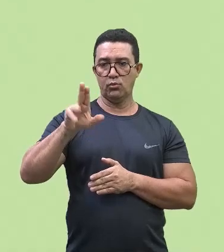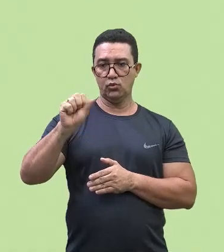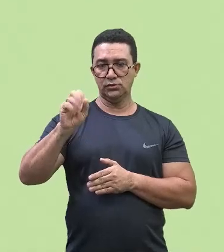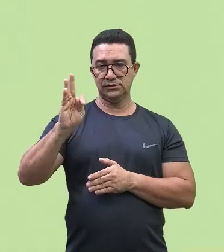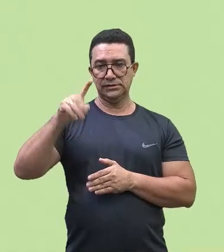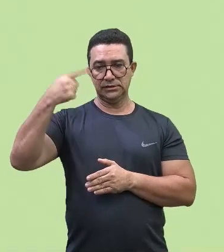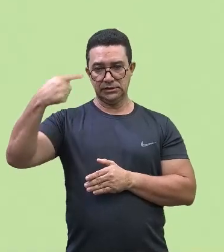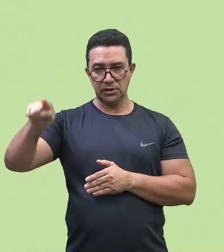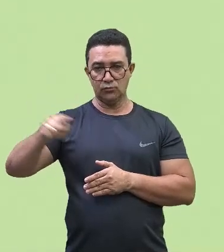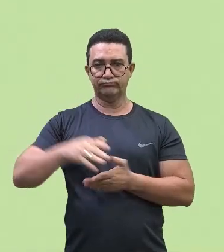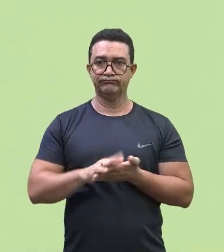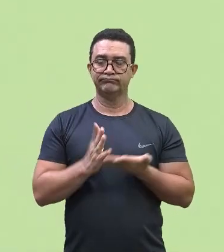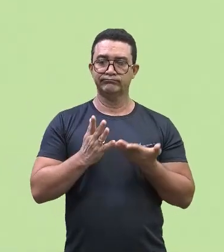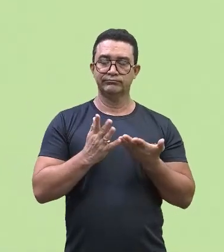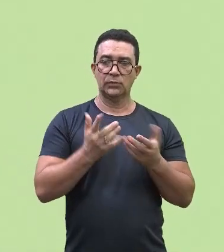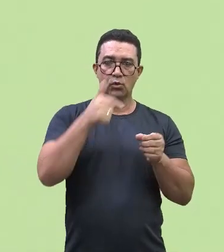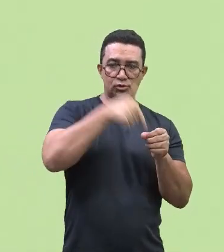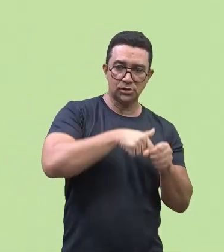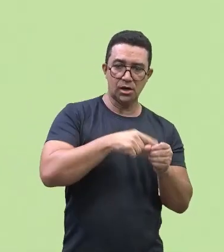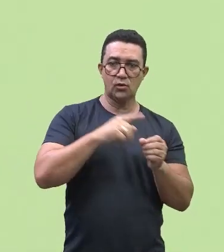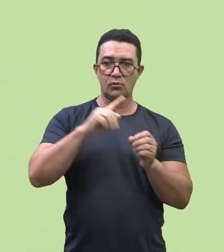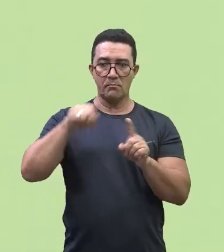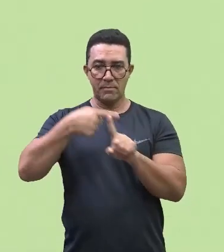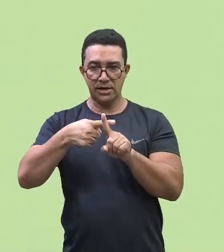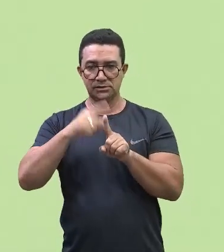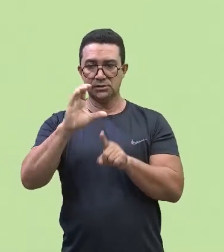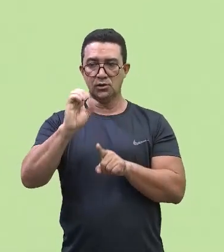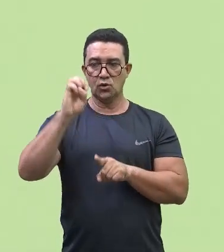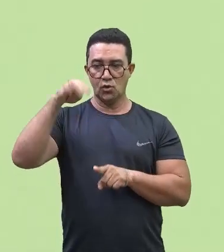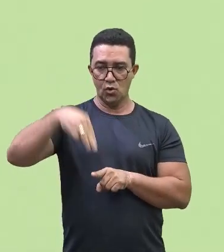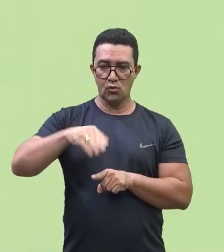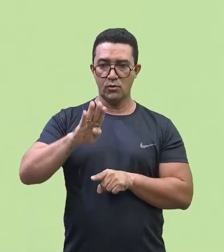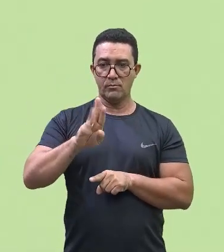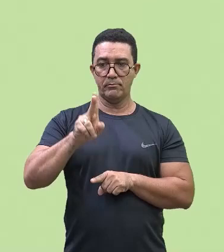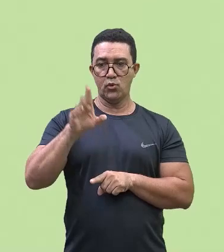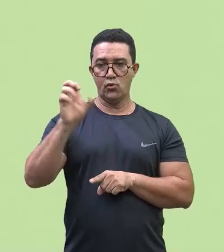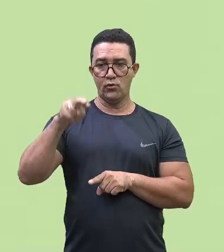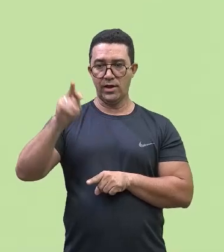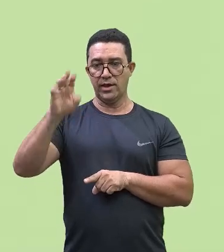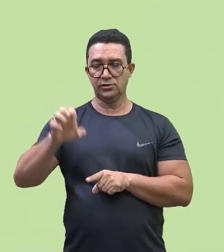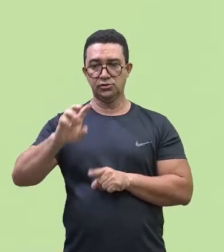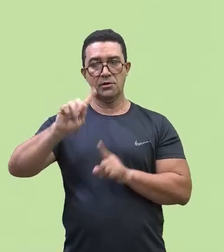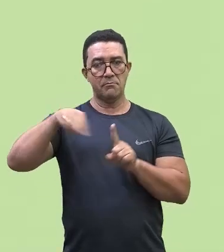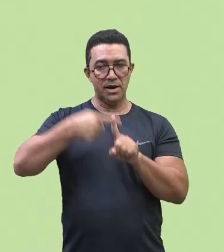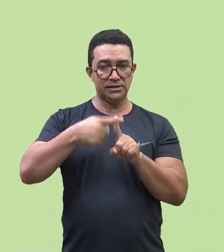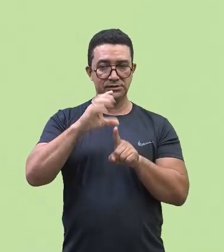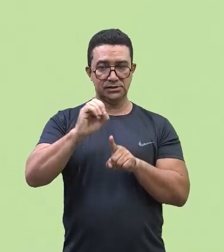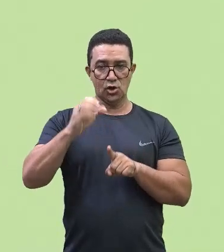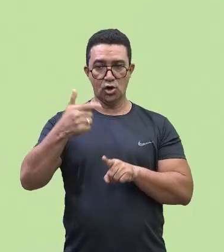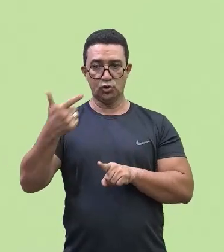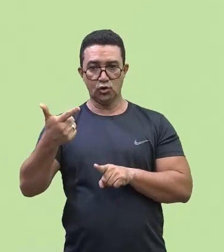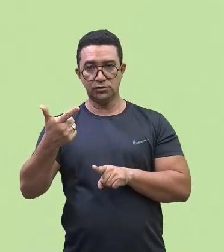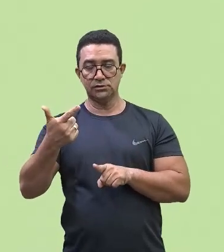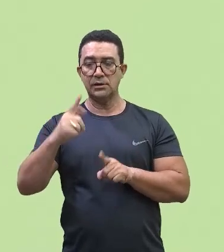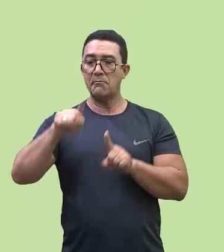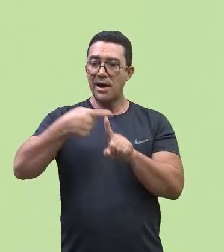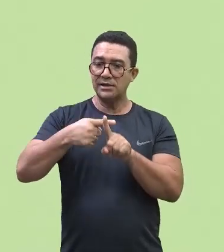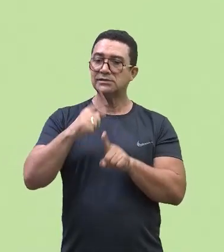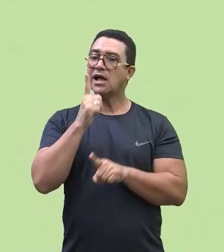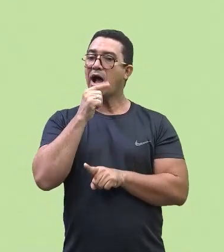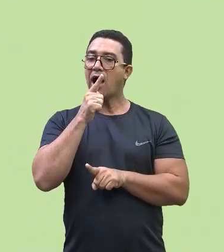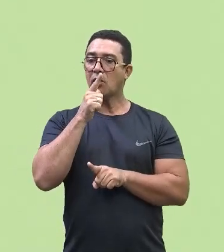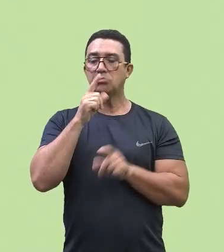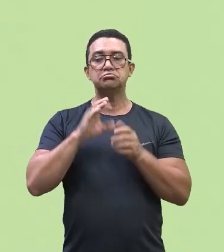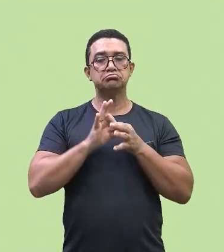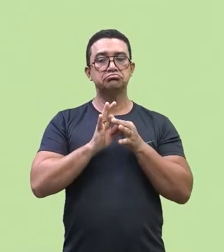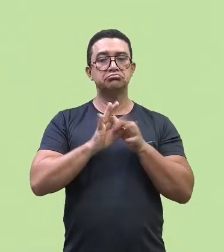reação. Combustível, comburente, formando sempre CO2 e água e liberando bastante energia. E é